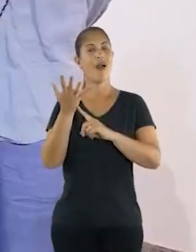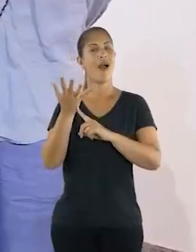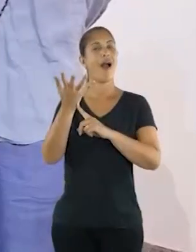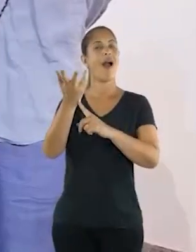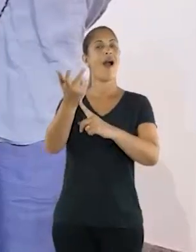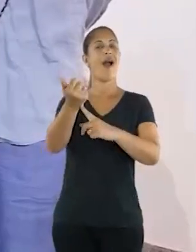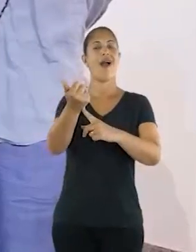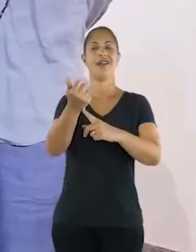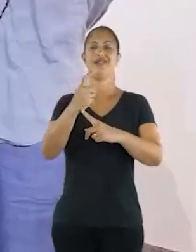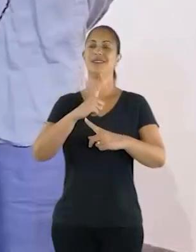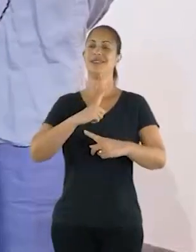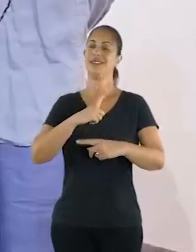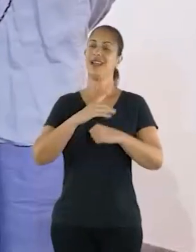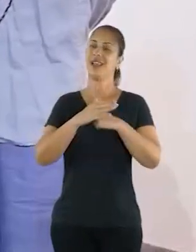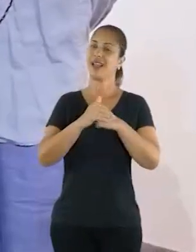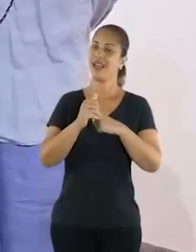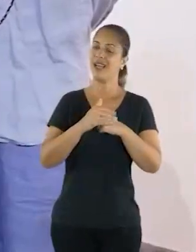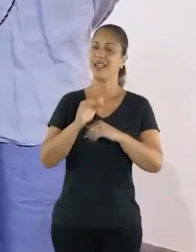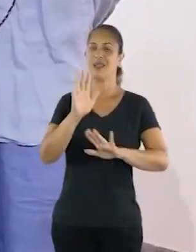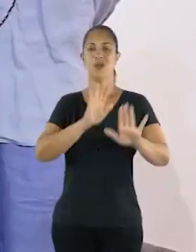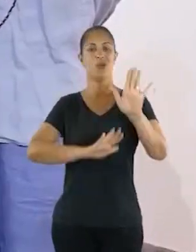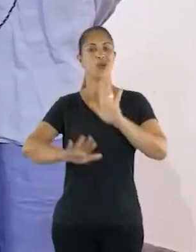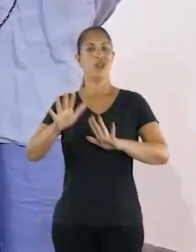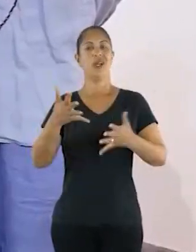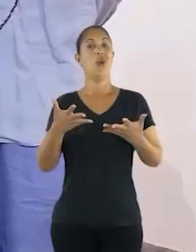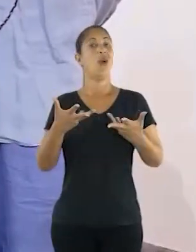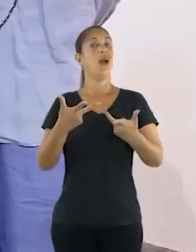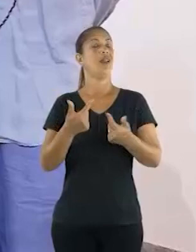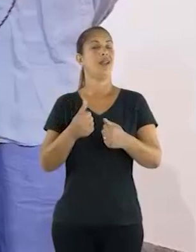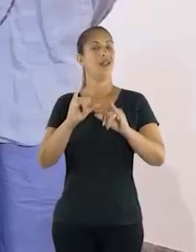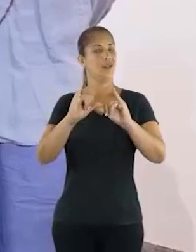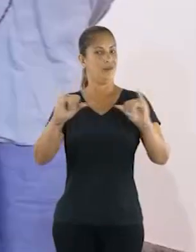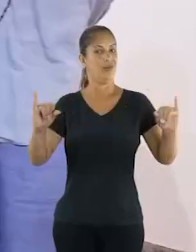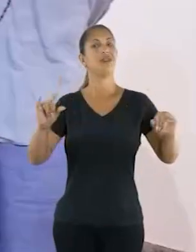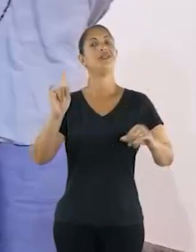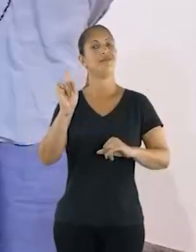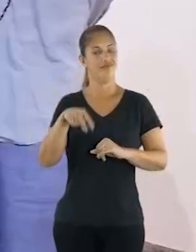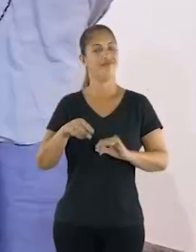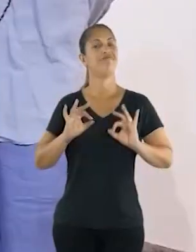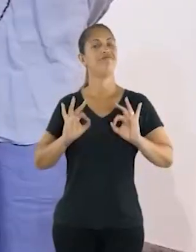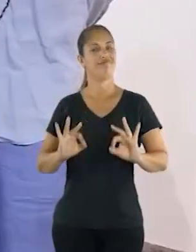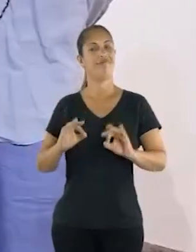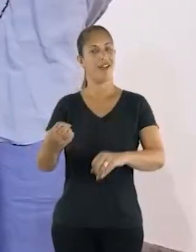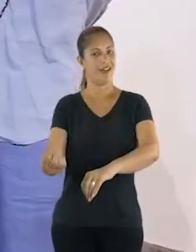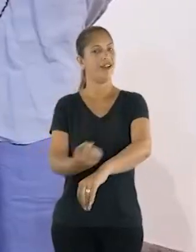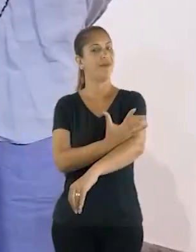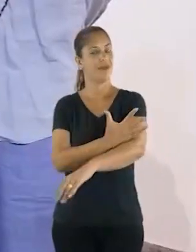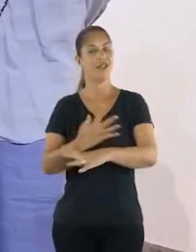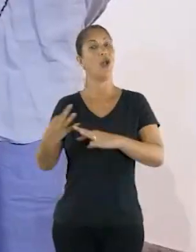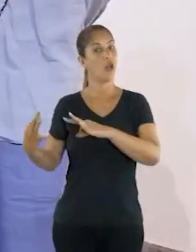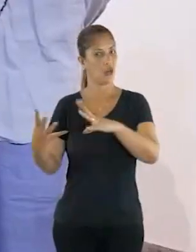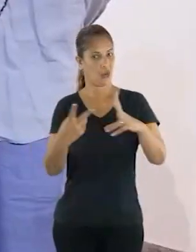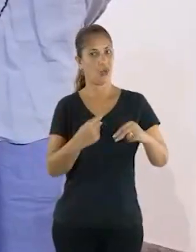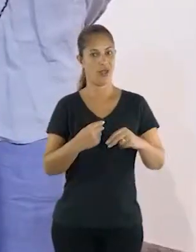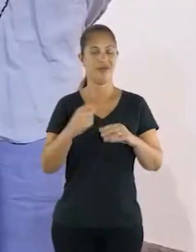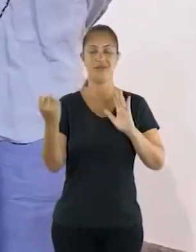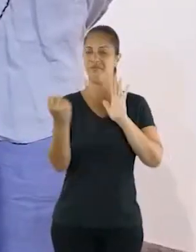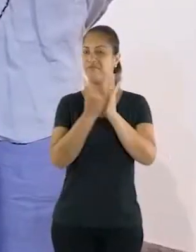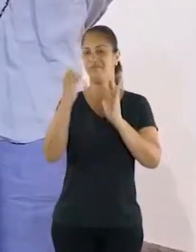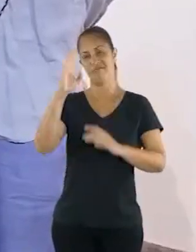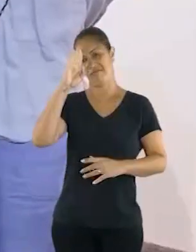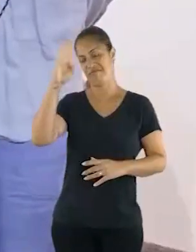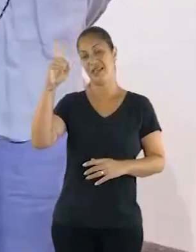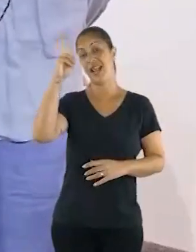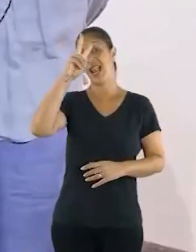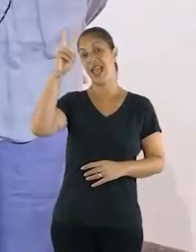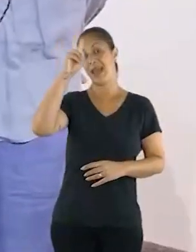tratada com tanto carinho, tanto cuidado e tanta qualidade. Então, é uma exposição que com certeza vai emocionar todo mundo e vai ficar marcada aí